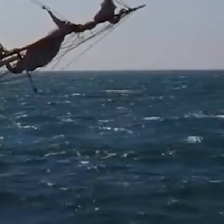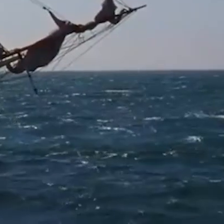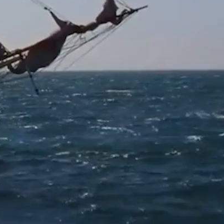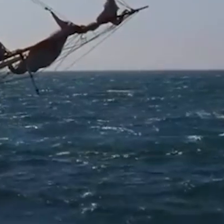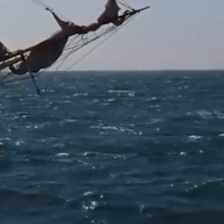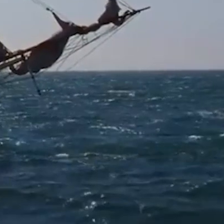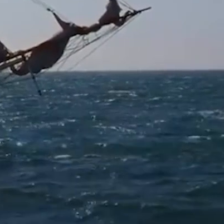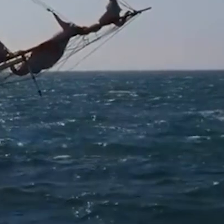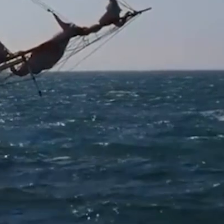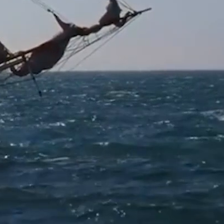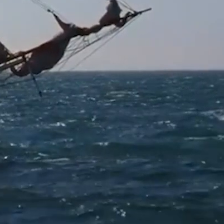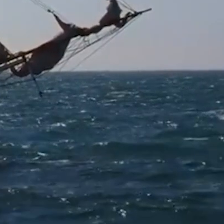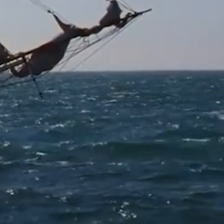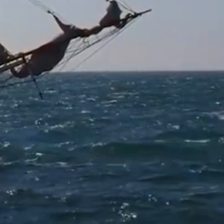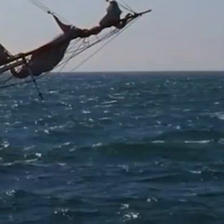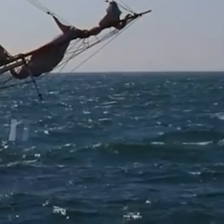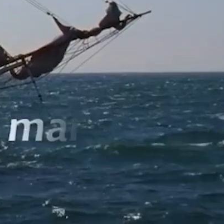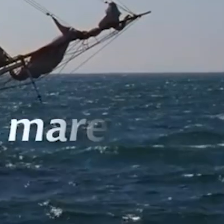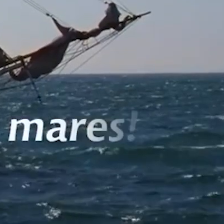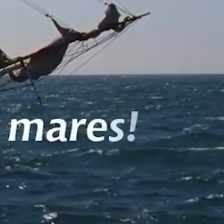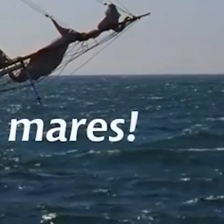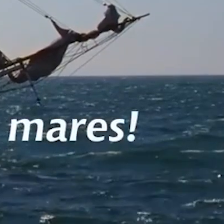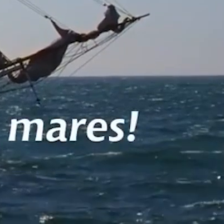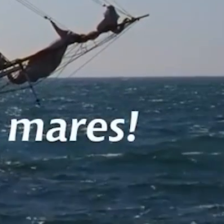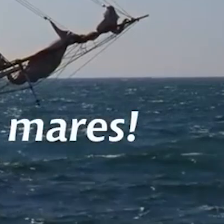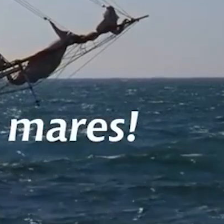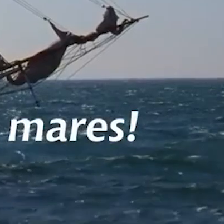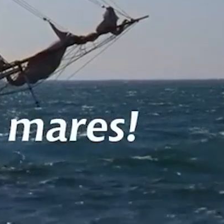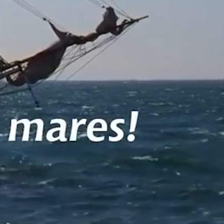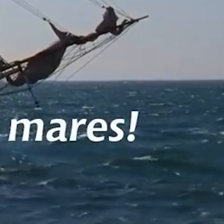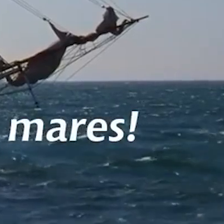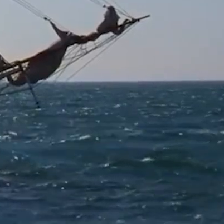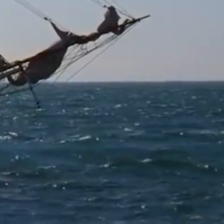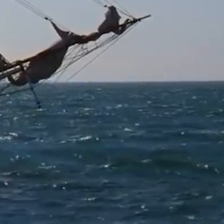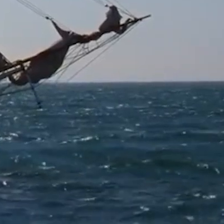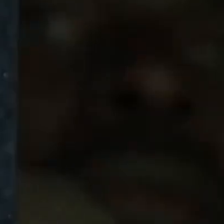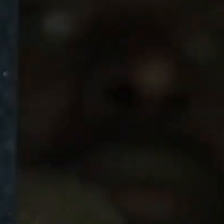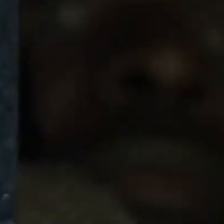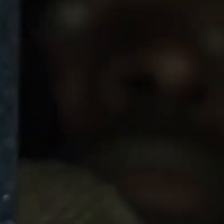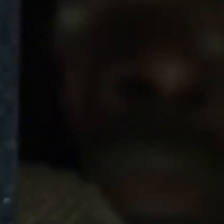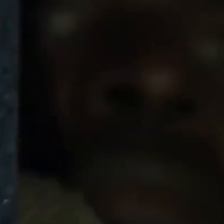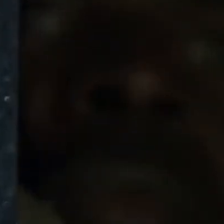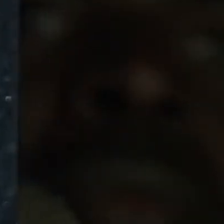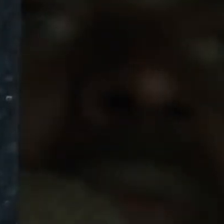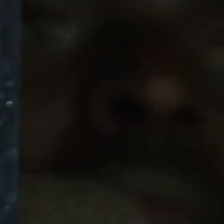ares! Colombo, fecha a porta dos teus mares!